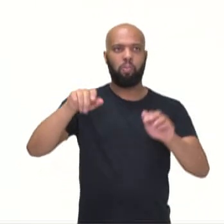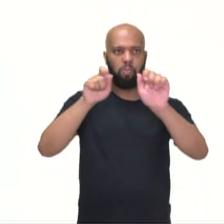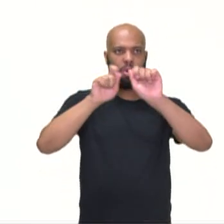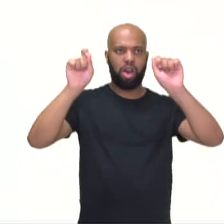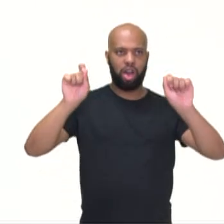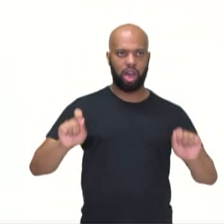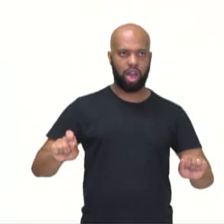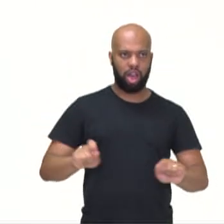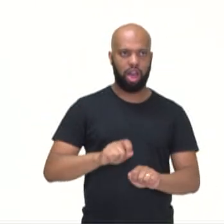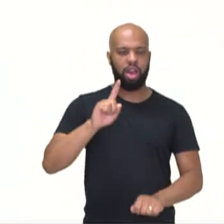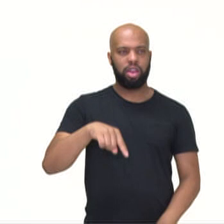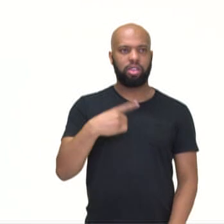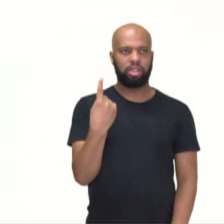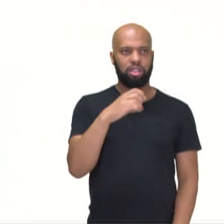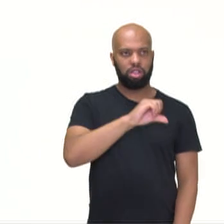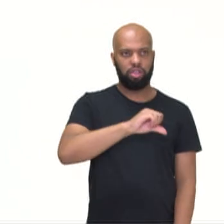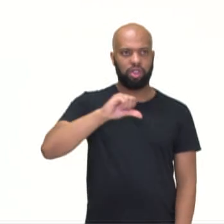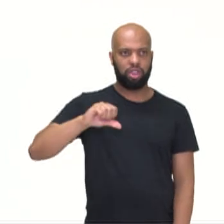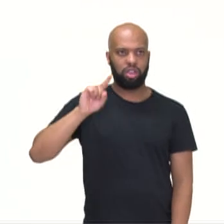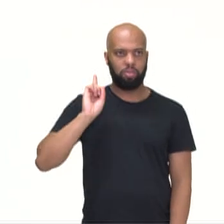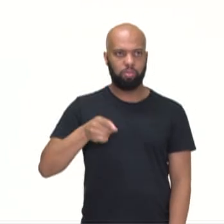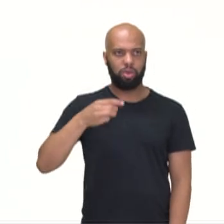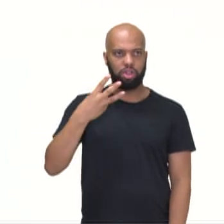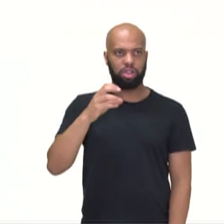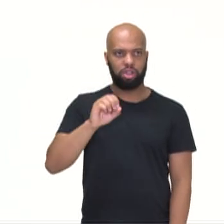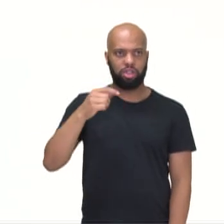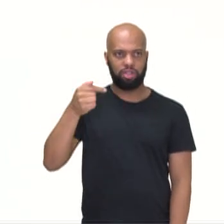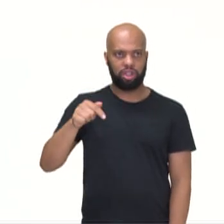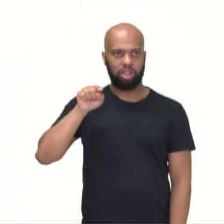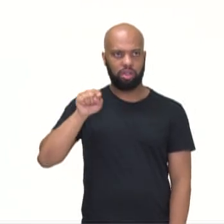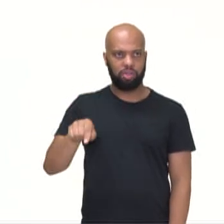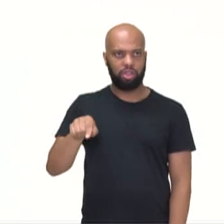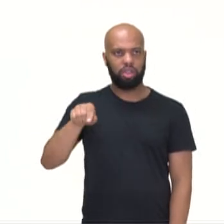quilômetros quadrados e uma população em 2010 de